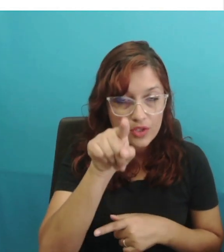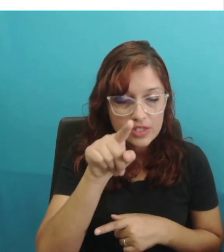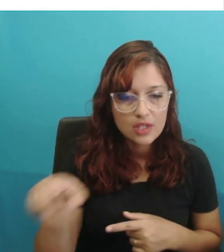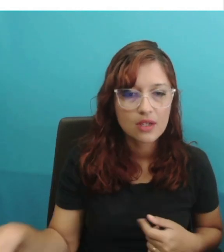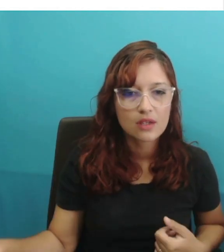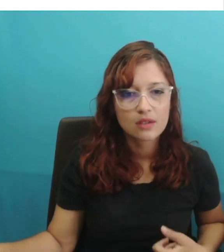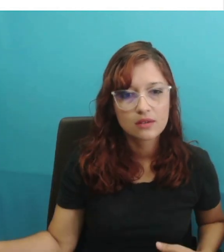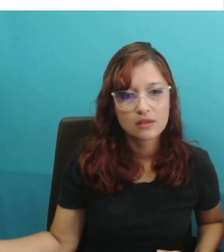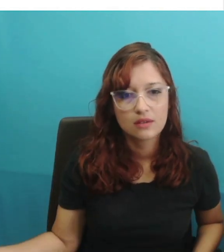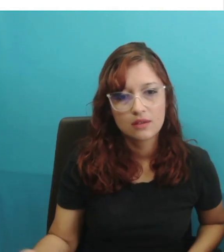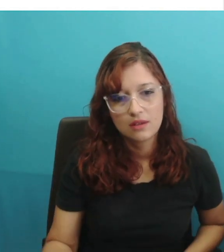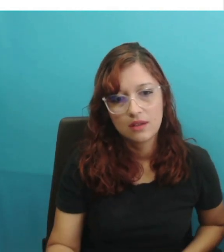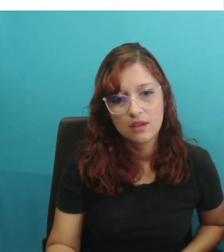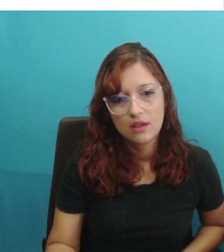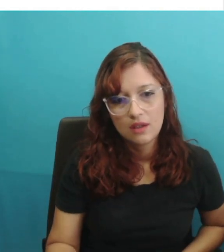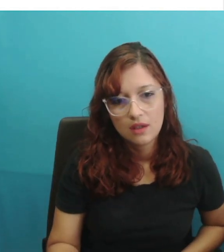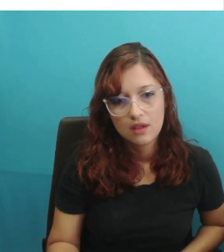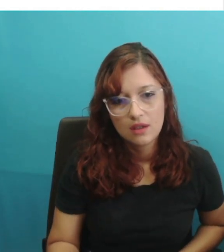Então,